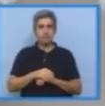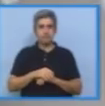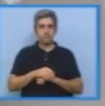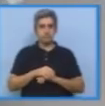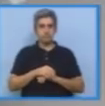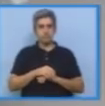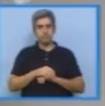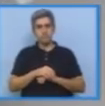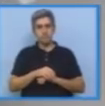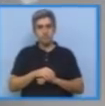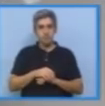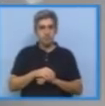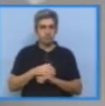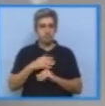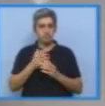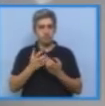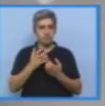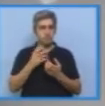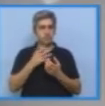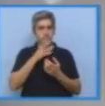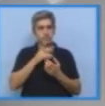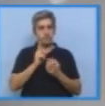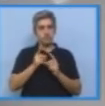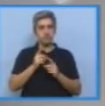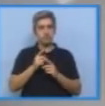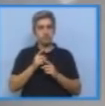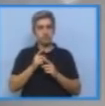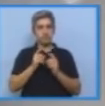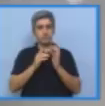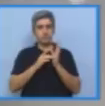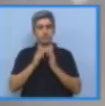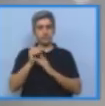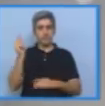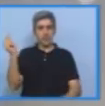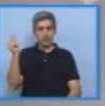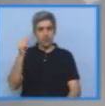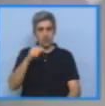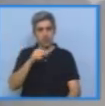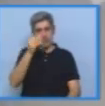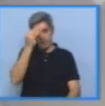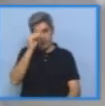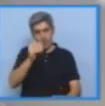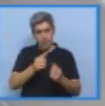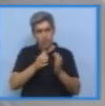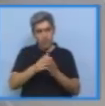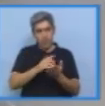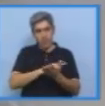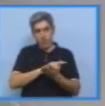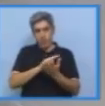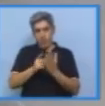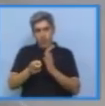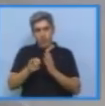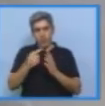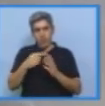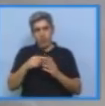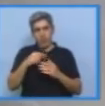queria sobretudo destacar isto, que é o Jesus que vem ensinar a todos e, portanto, que tem